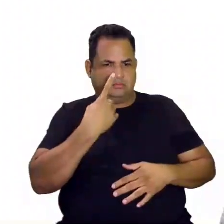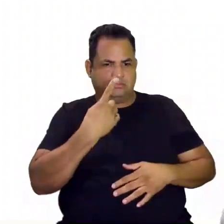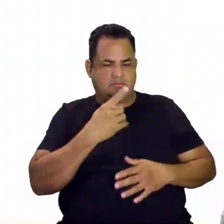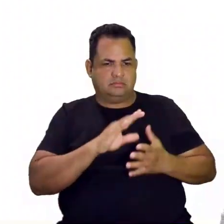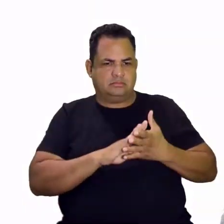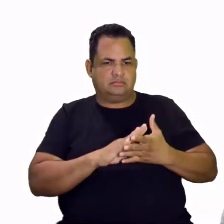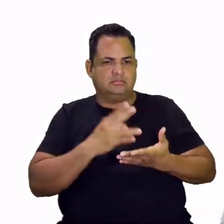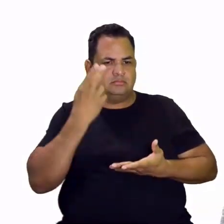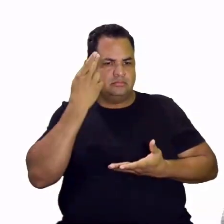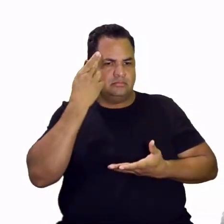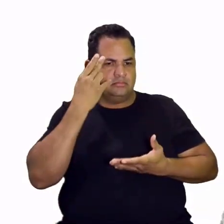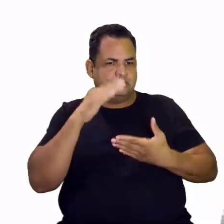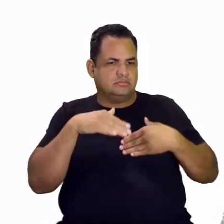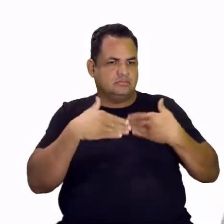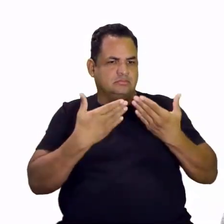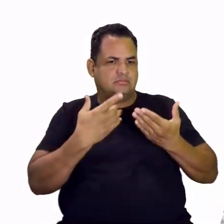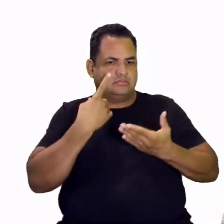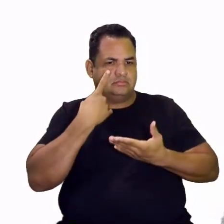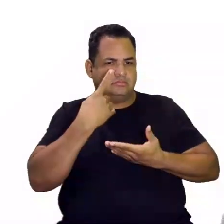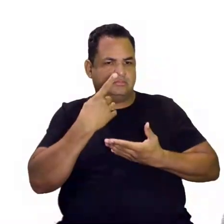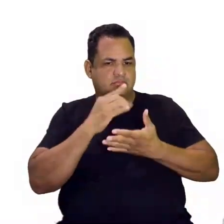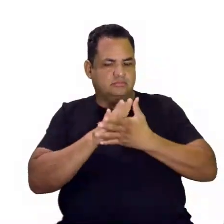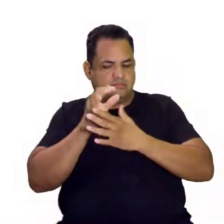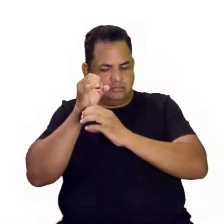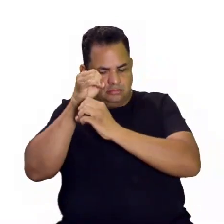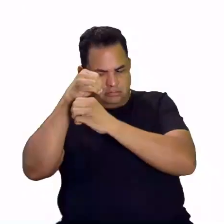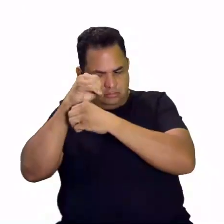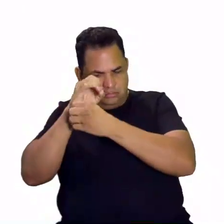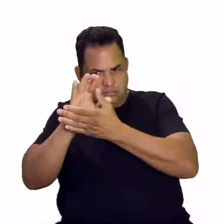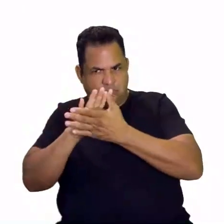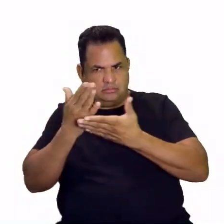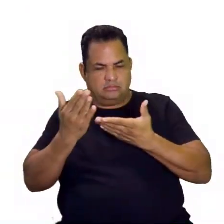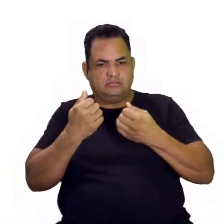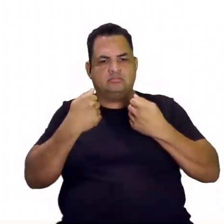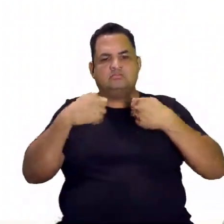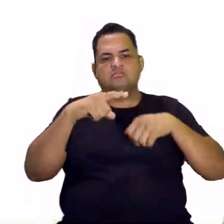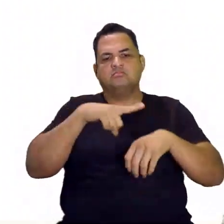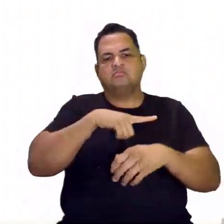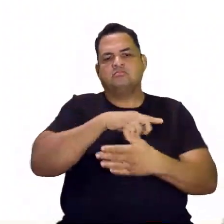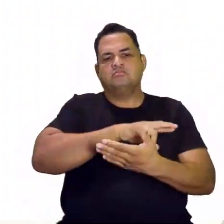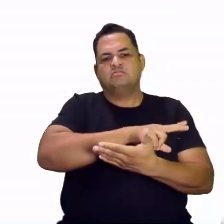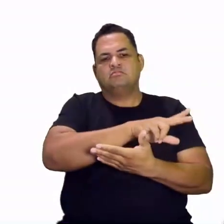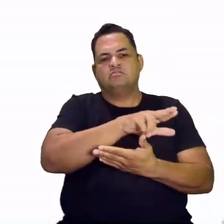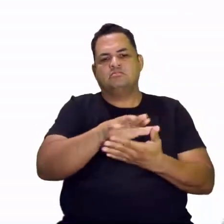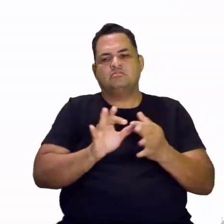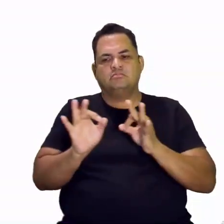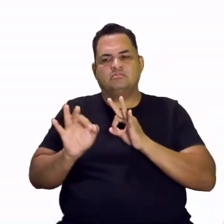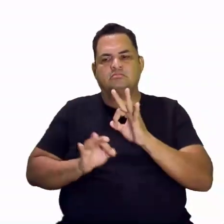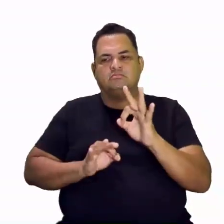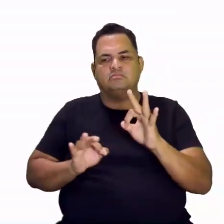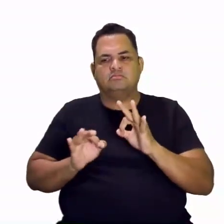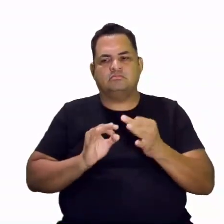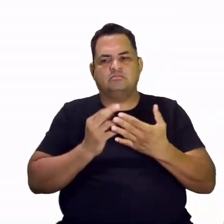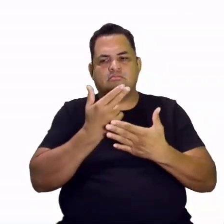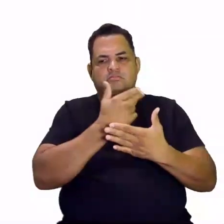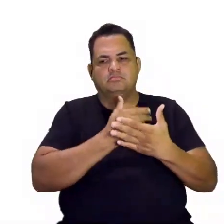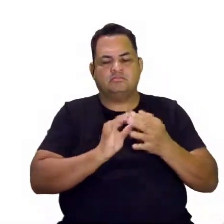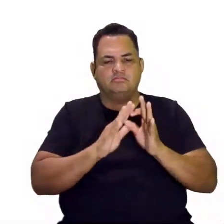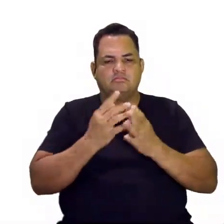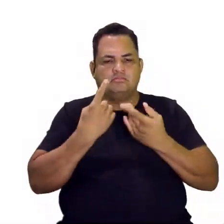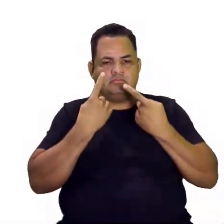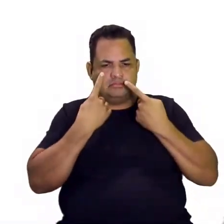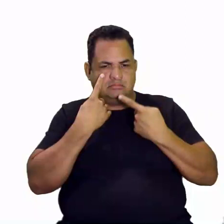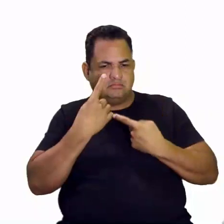muito comum quando a gente vai visualizar, mas as bactérias elas podem ter vários formatos, que vocês